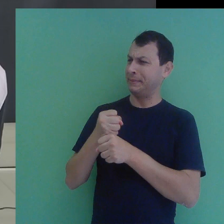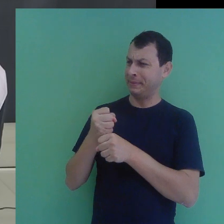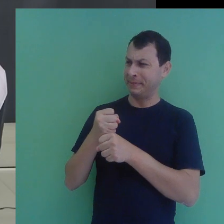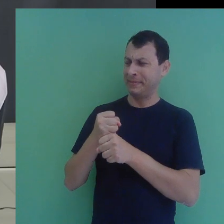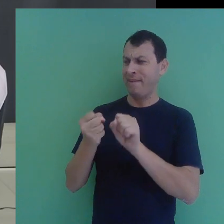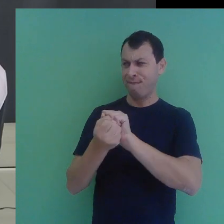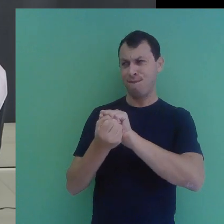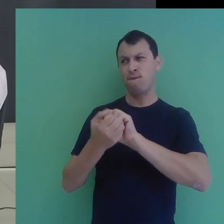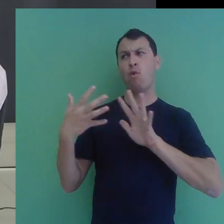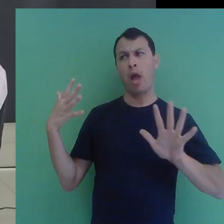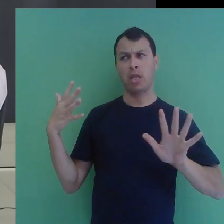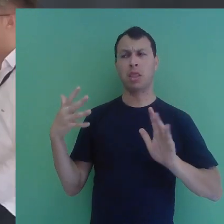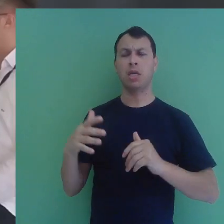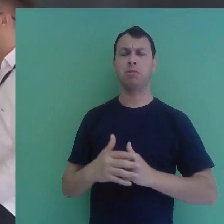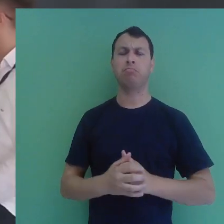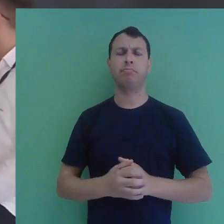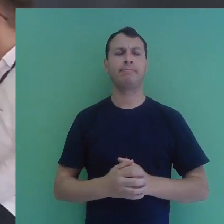anos.